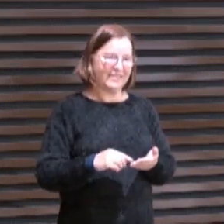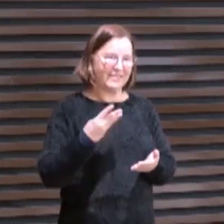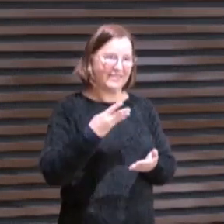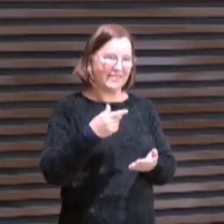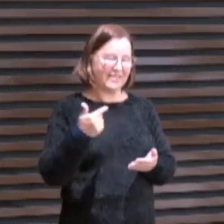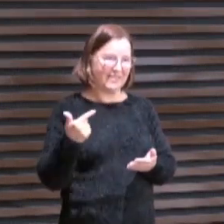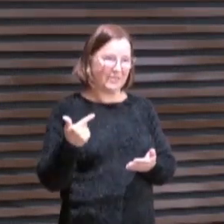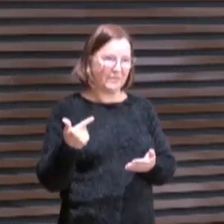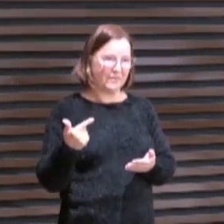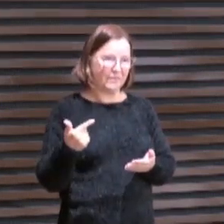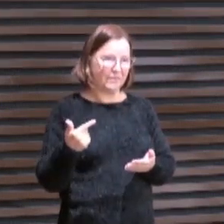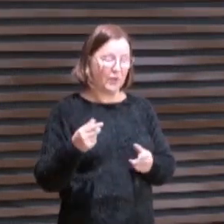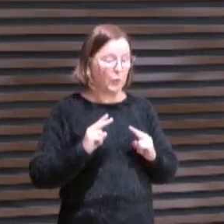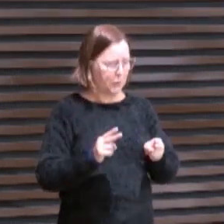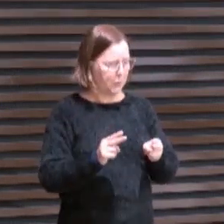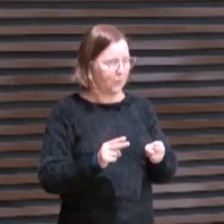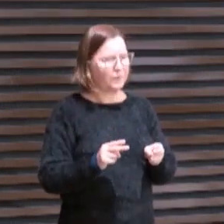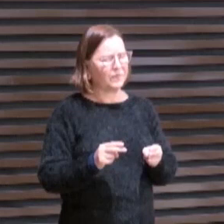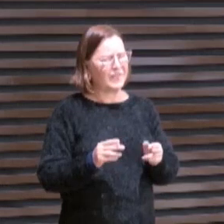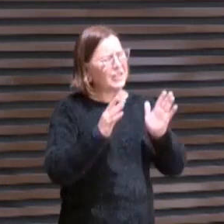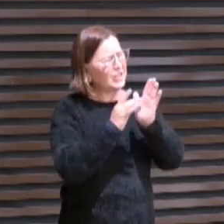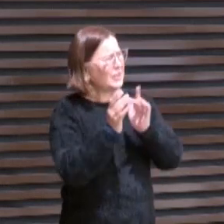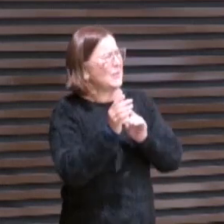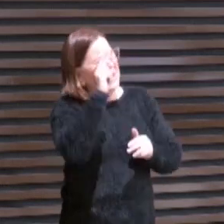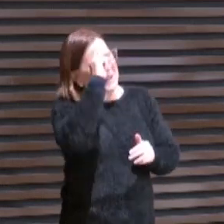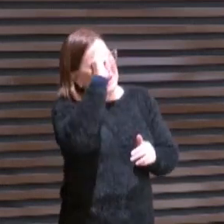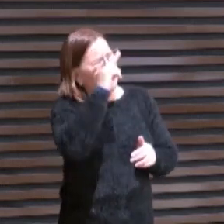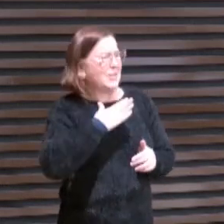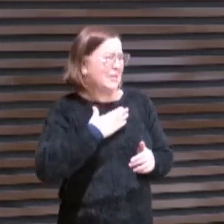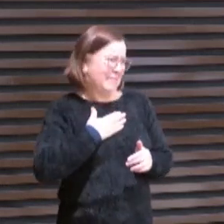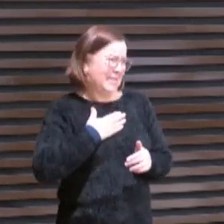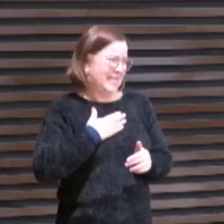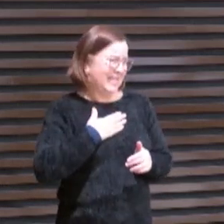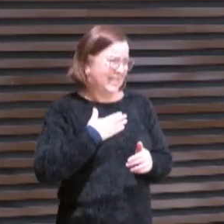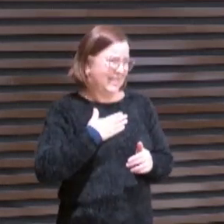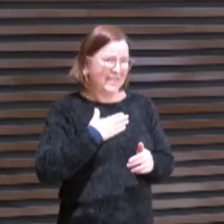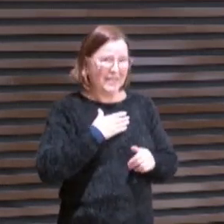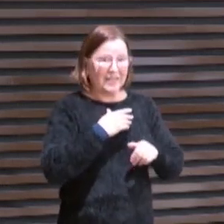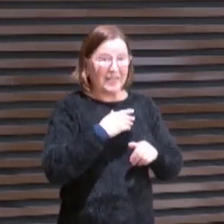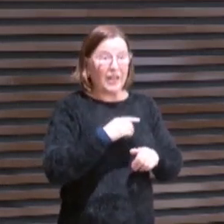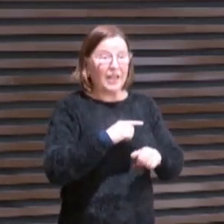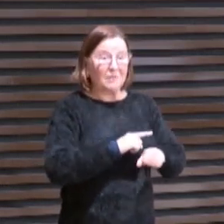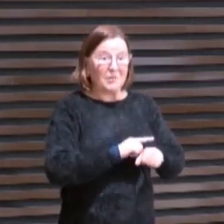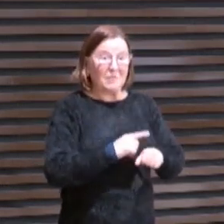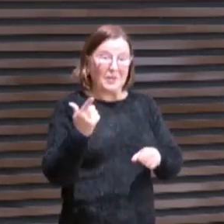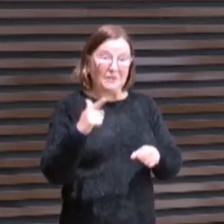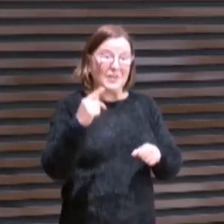E acrescentou, Jesus, lembra-te de mim quando vieres no teu reino.